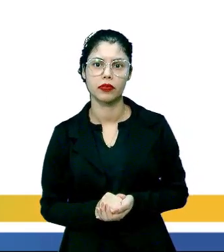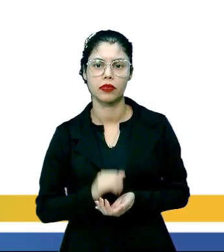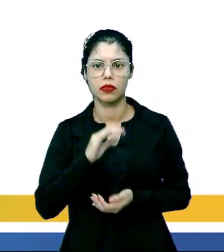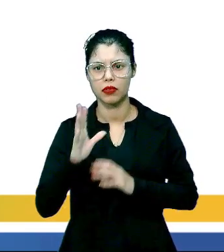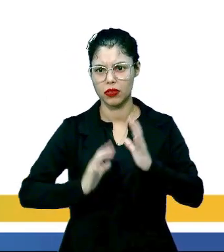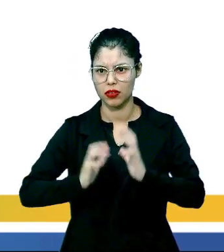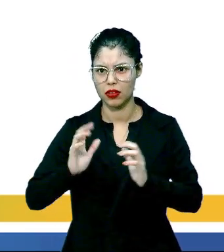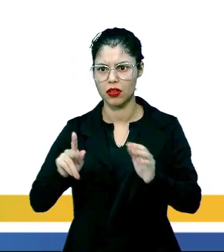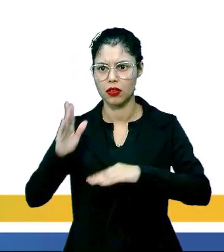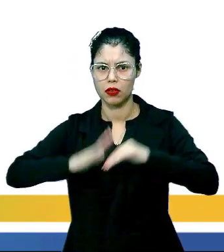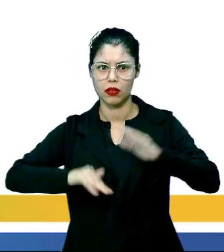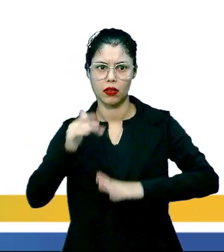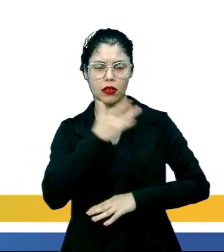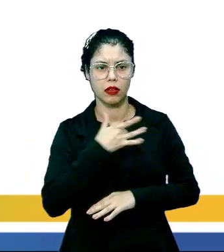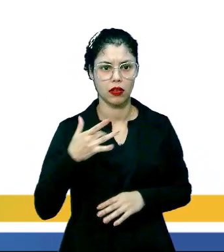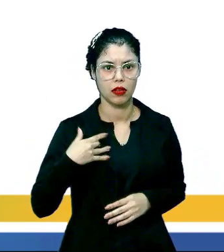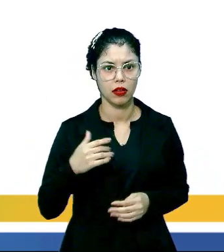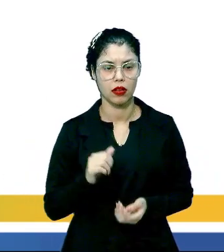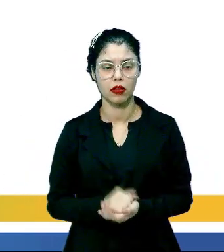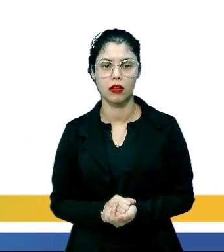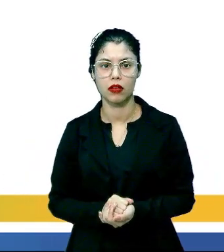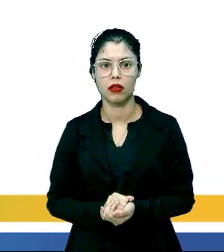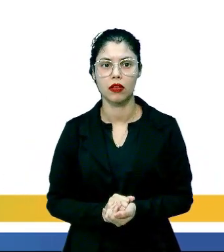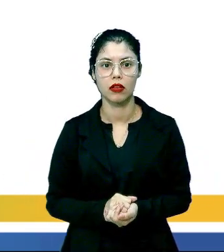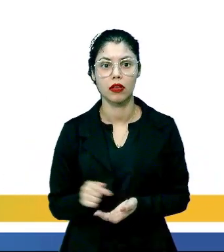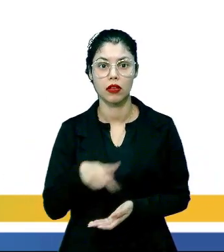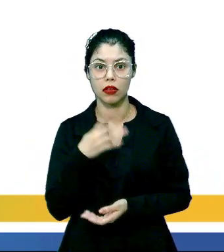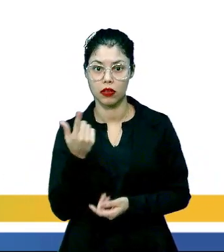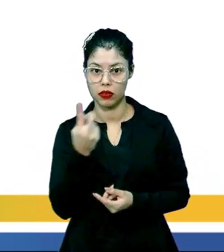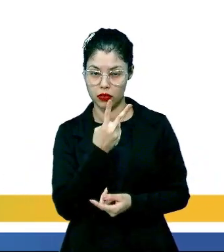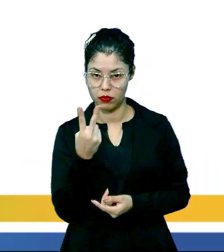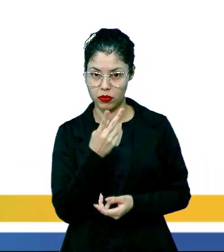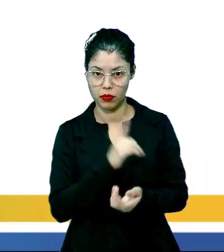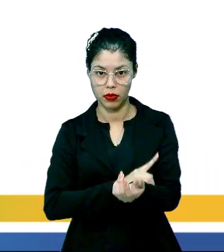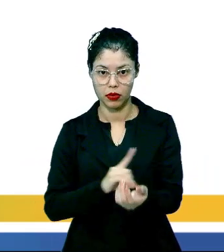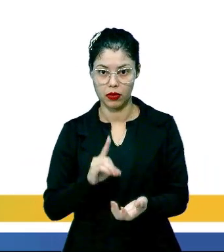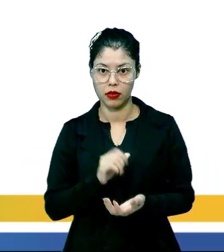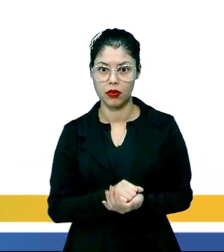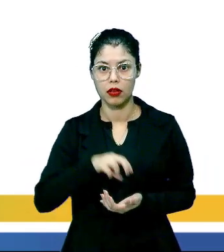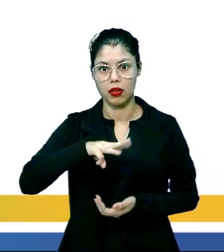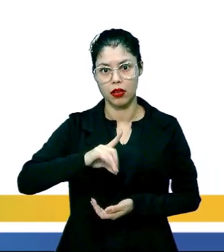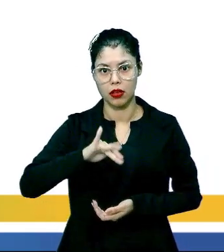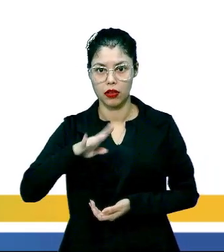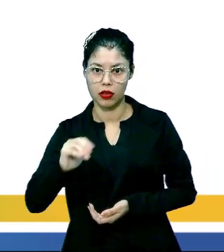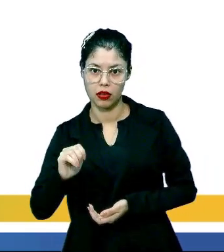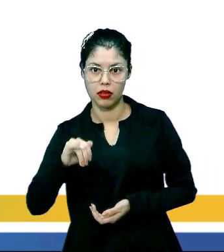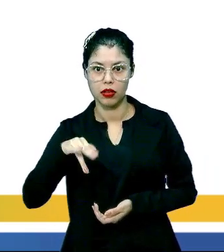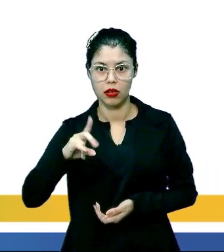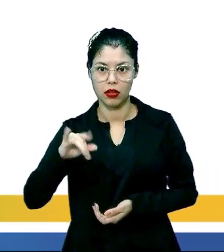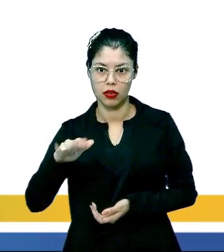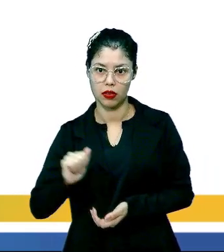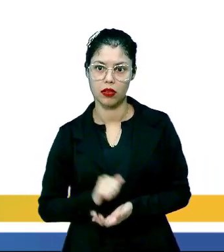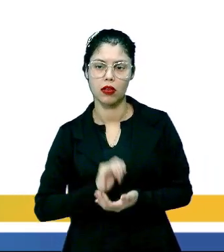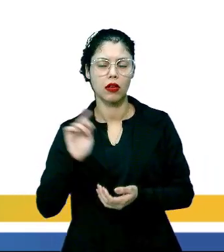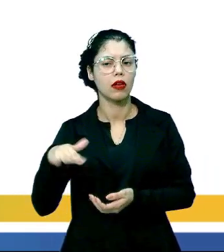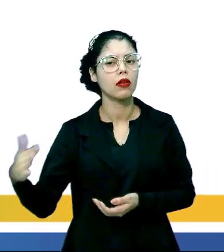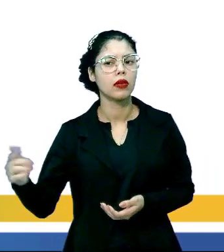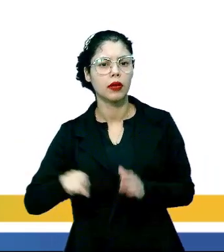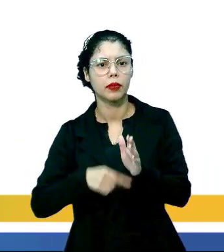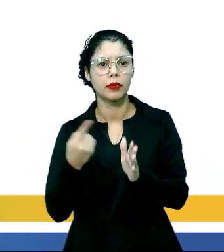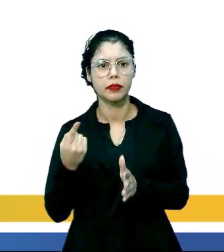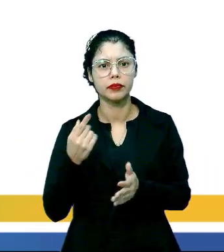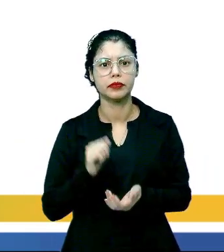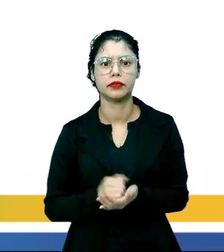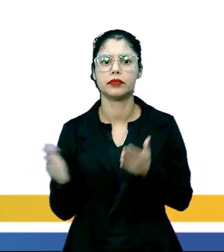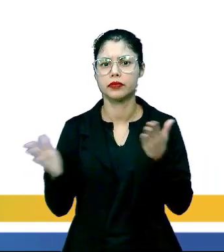da confusão feita pelos profissionais de saúde quanto aos dois tipos de diabetes, mellitus e insípidos.